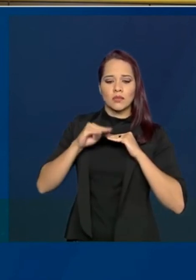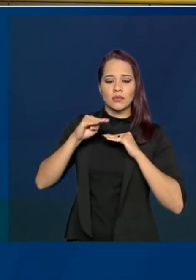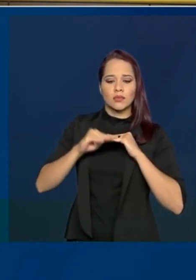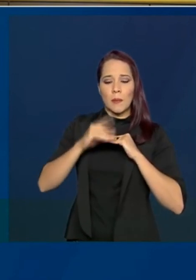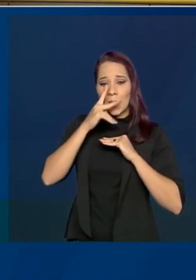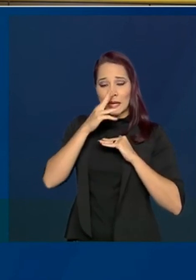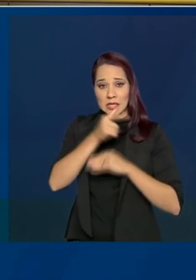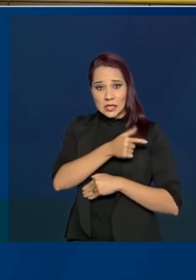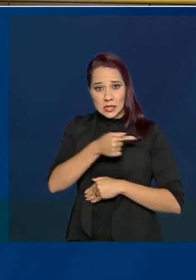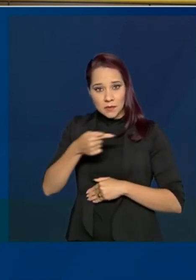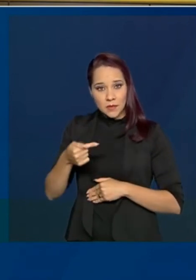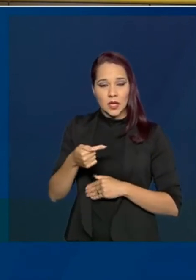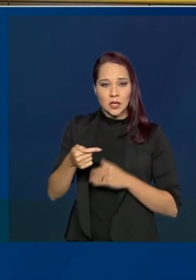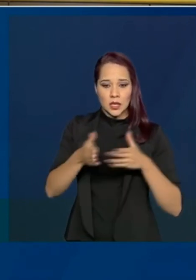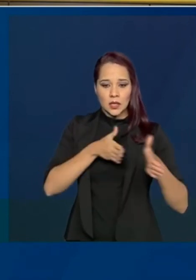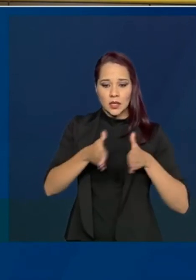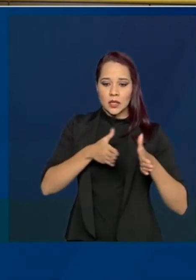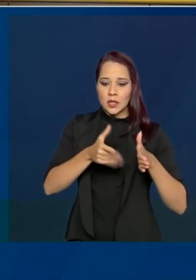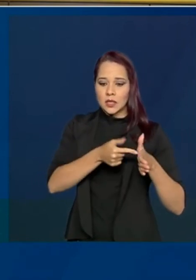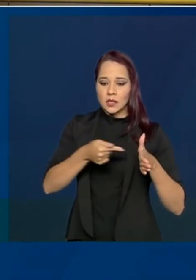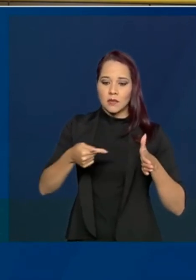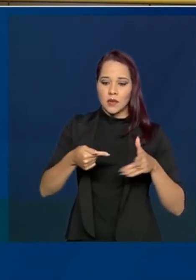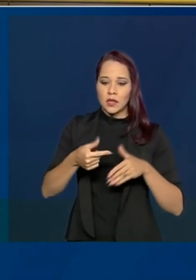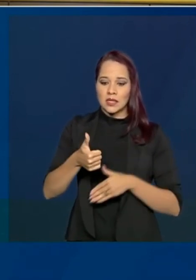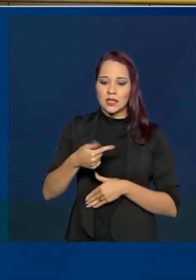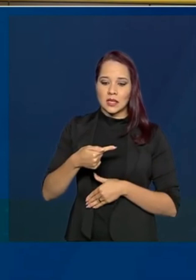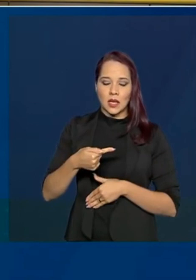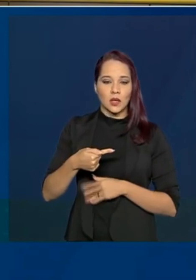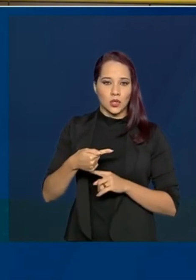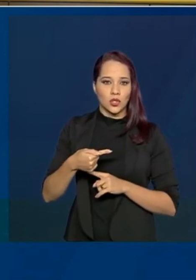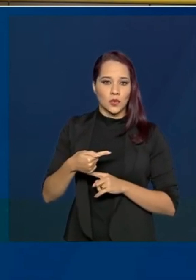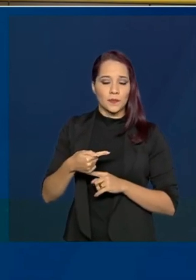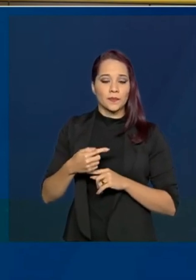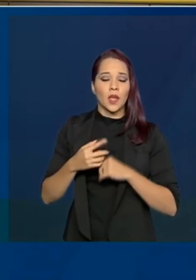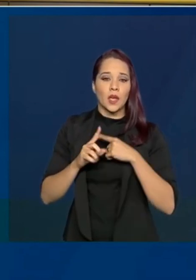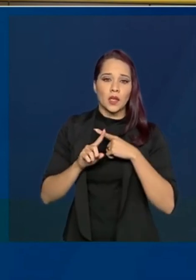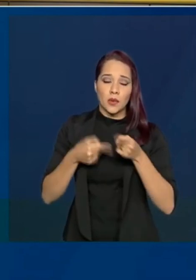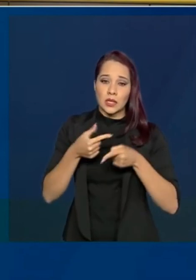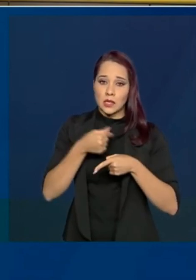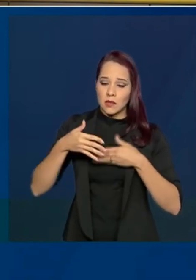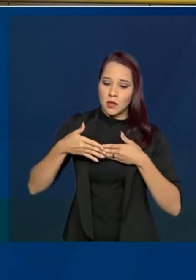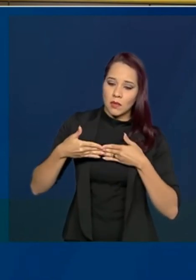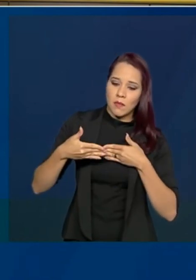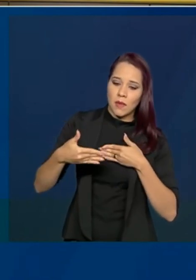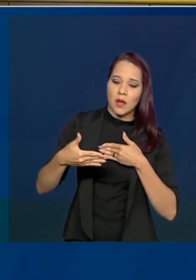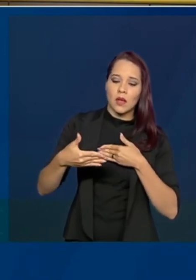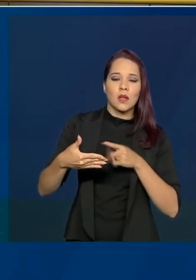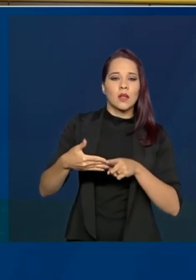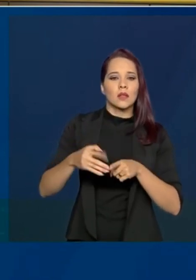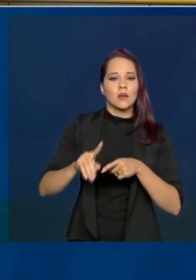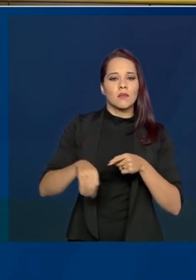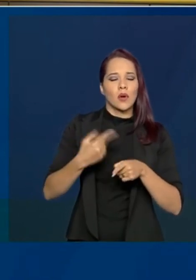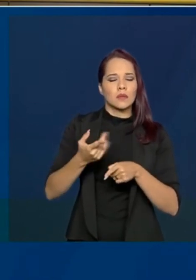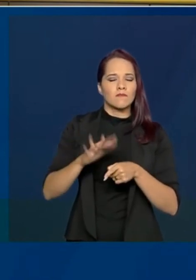partir da semana epidemiológica 17, e ao longo dessa semana, posteriormente, pelo